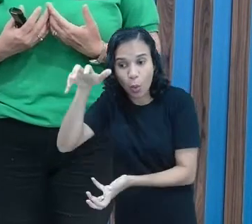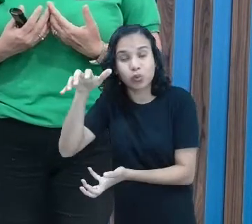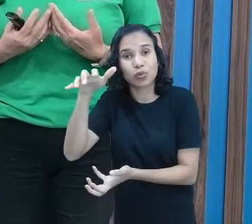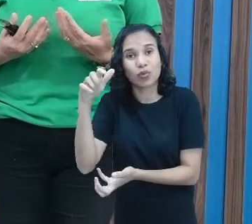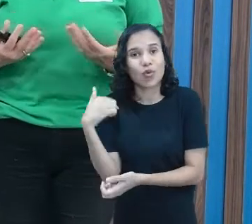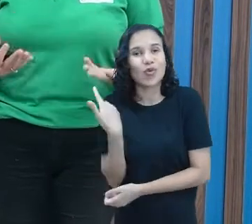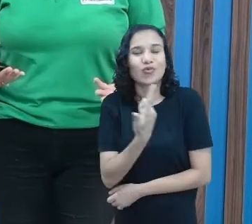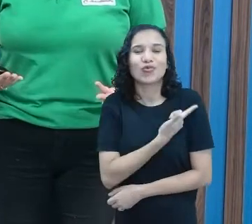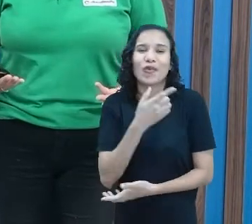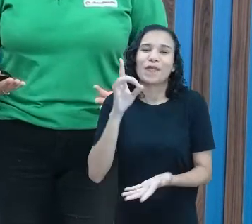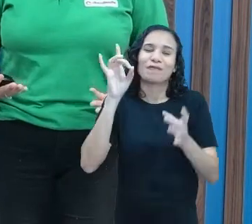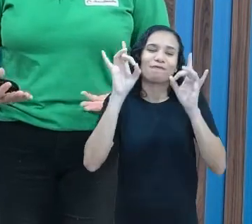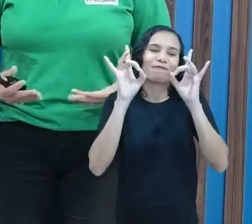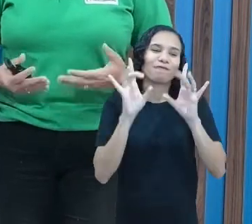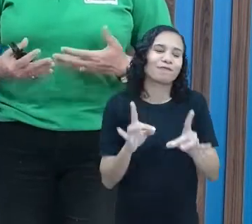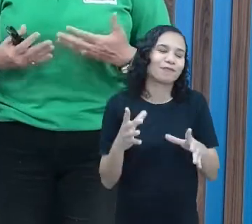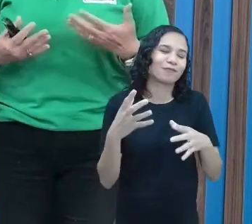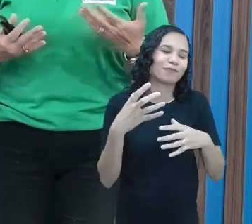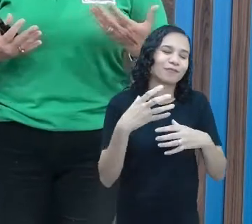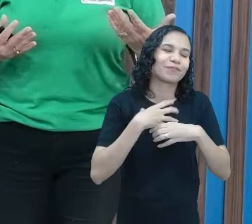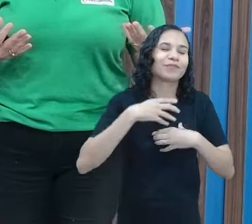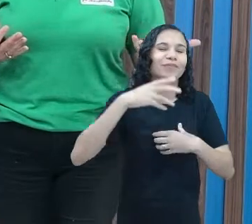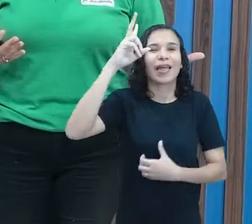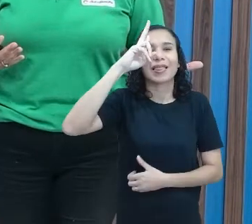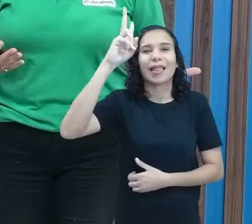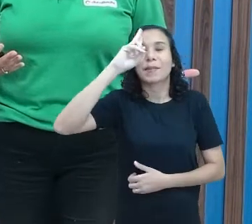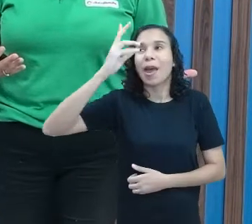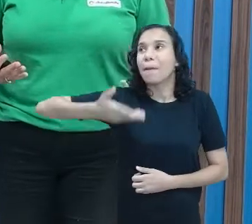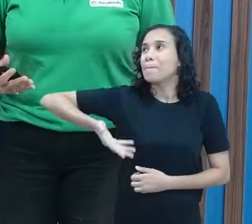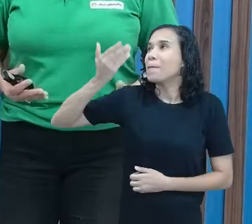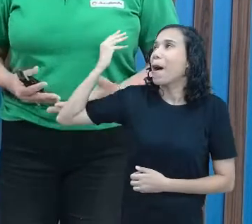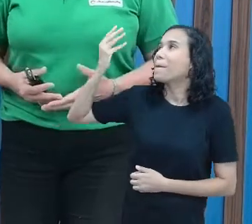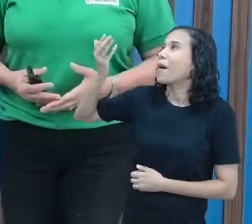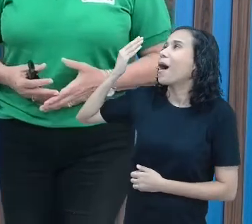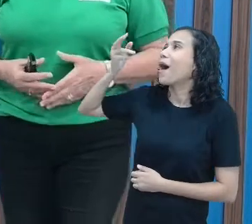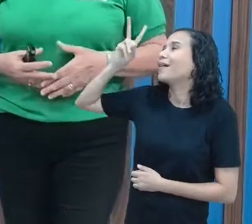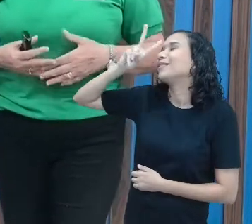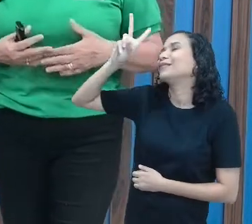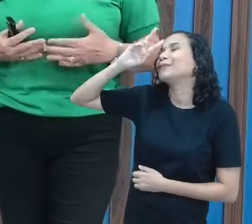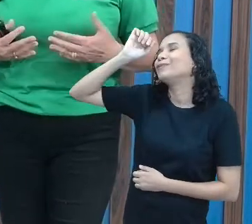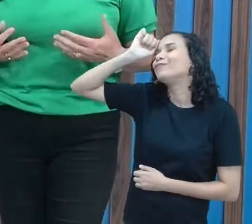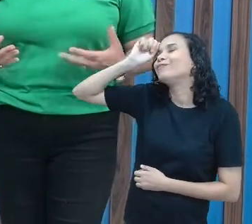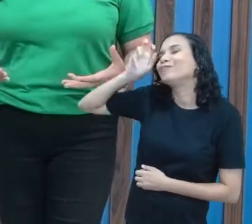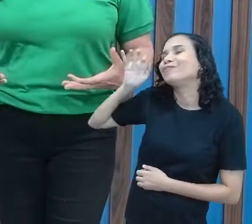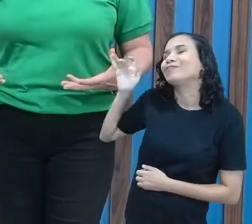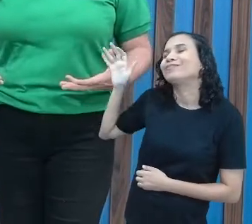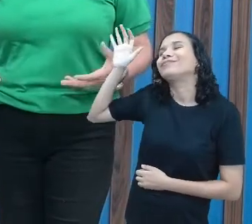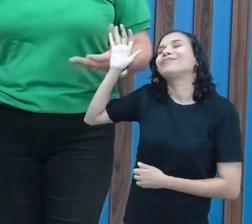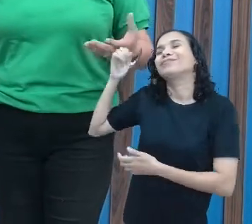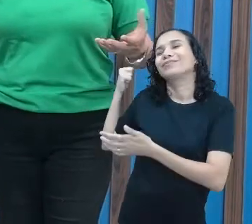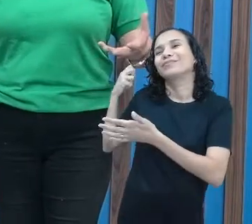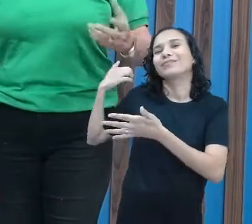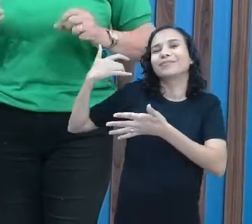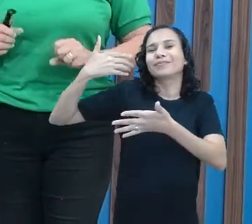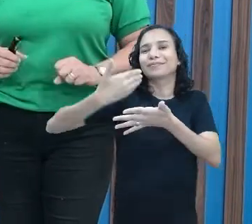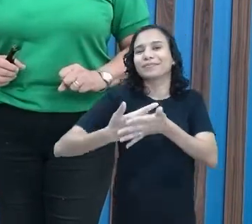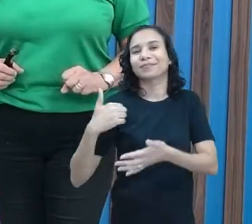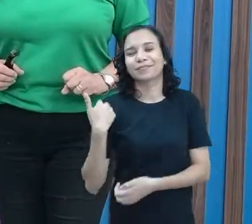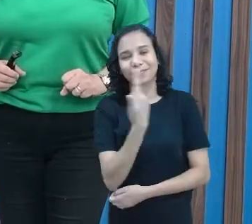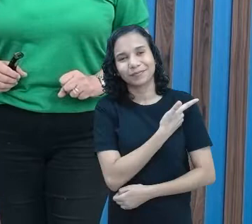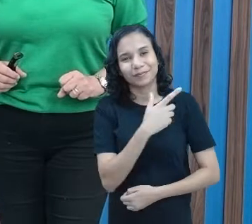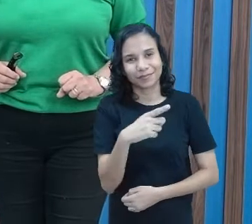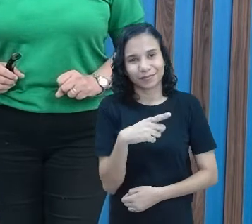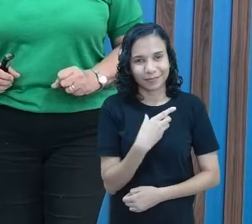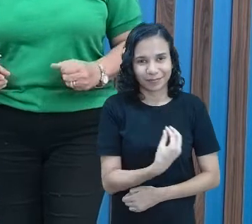esse privilégio, né, de lembrar do nosso passado, de lembrar de todas as fases que nós